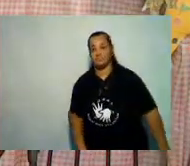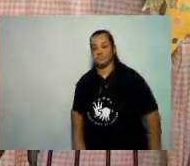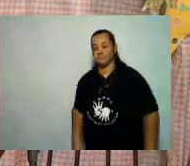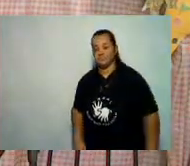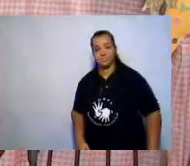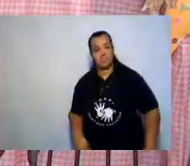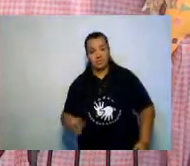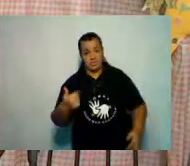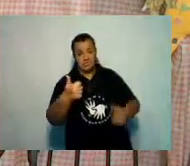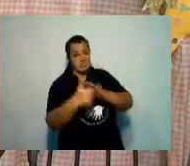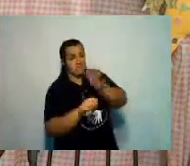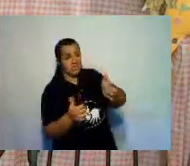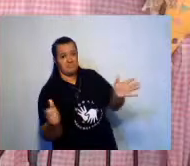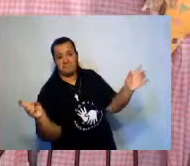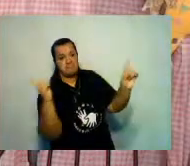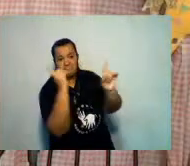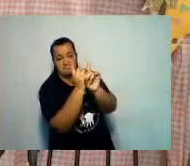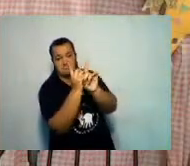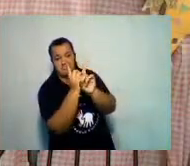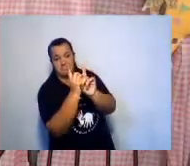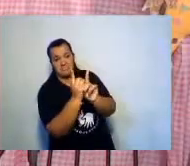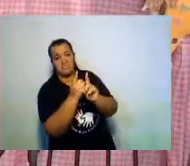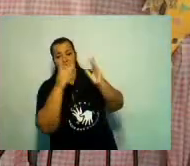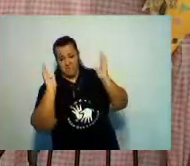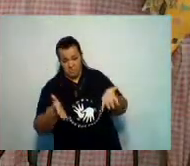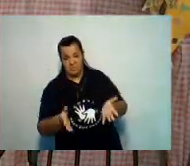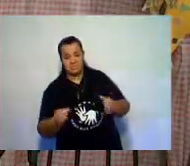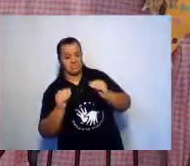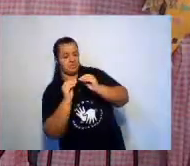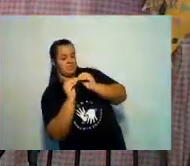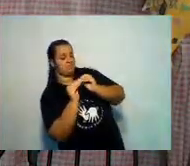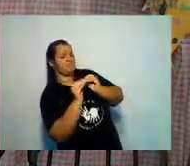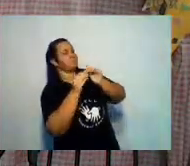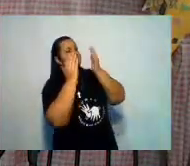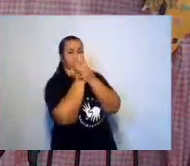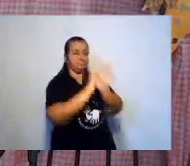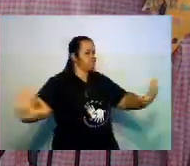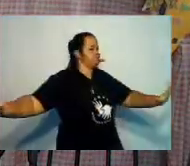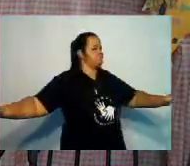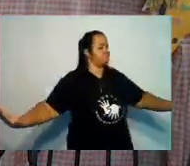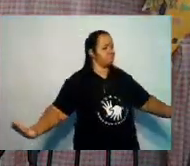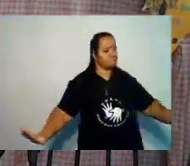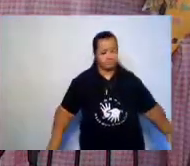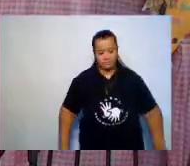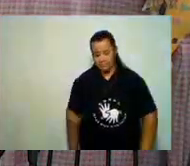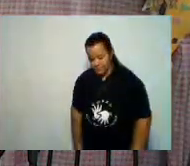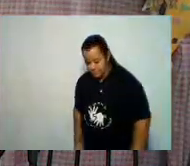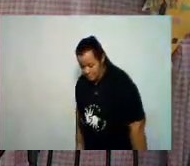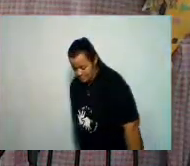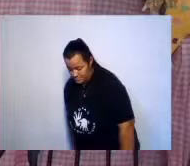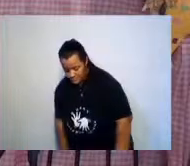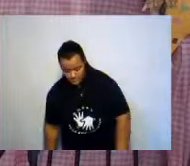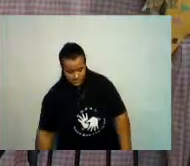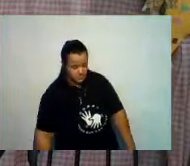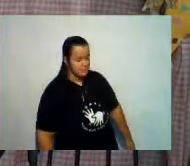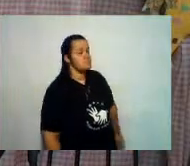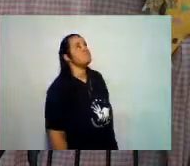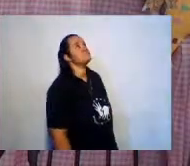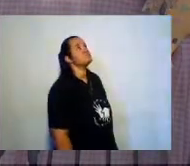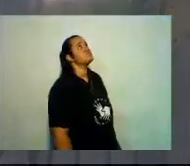dom. E daí que é o nosso primeiro encontro. Hoje eu te beijo e